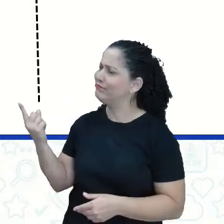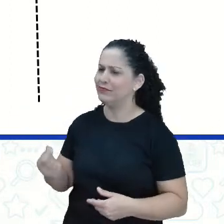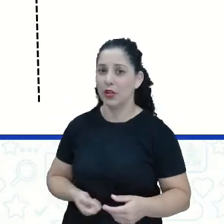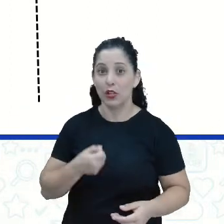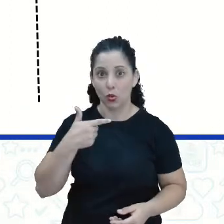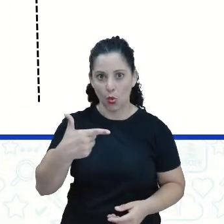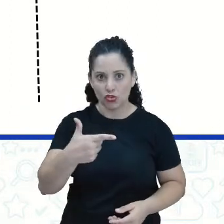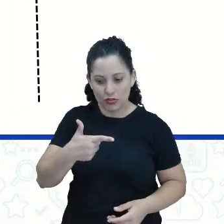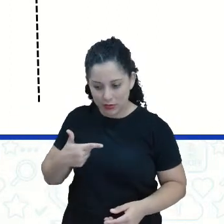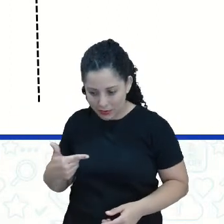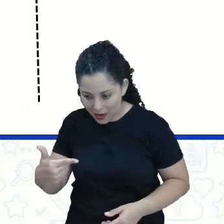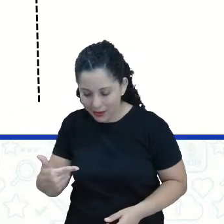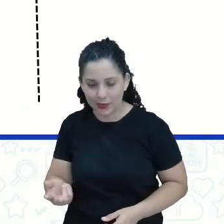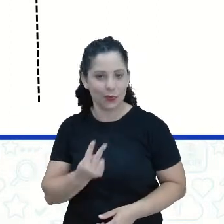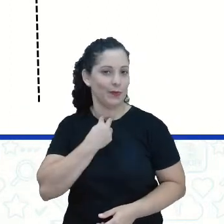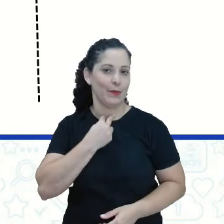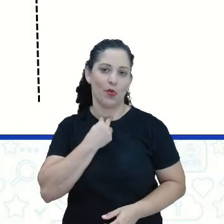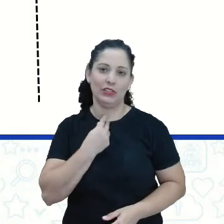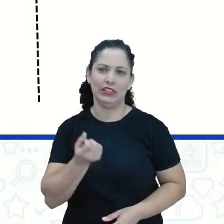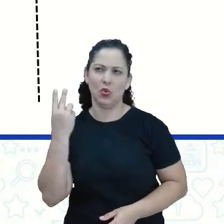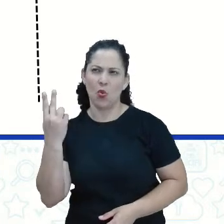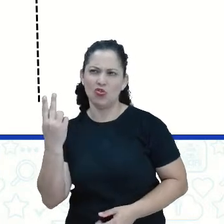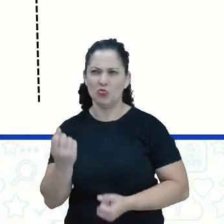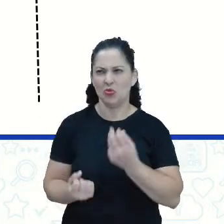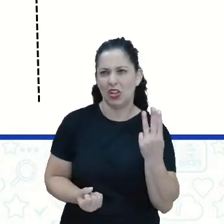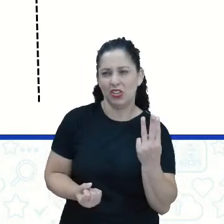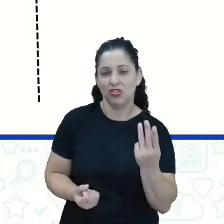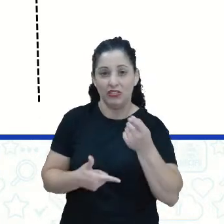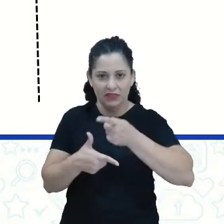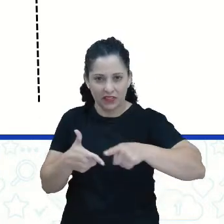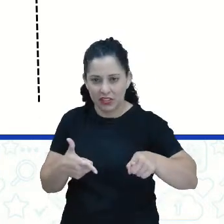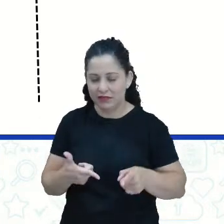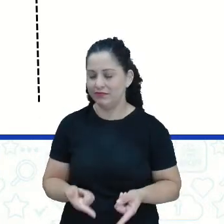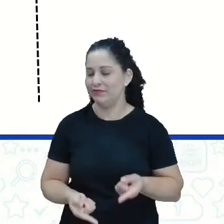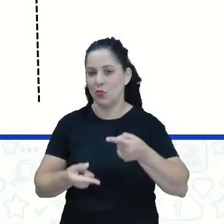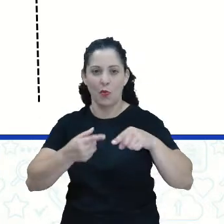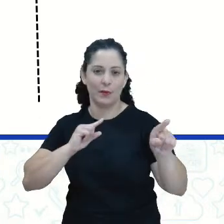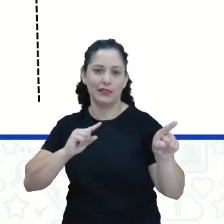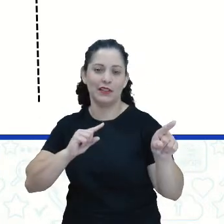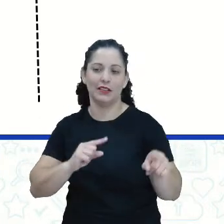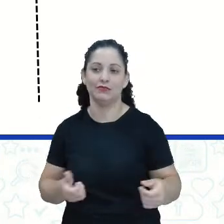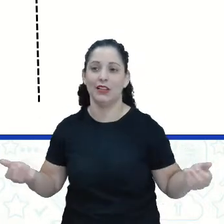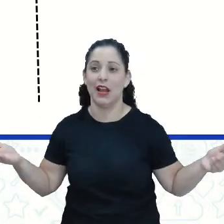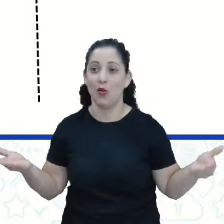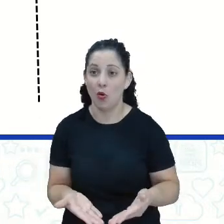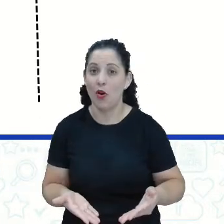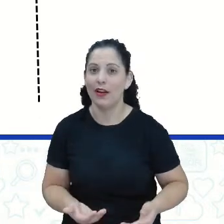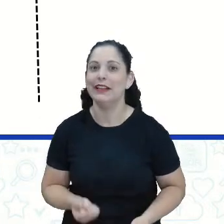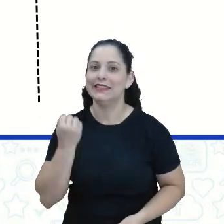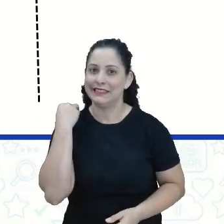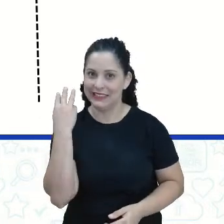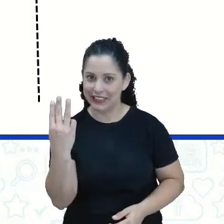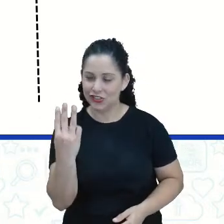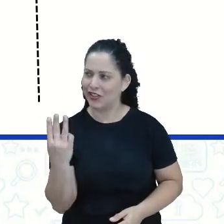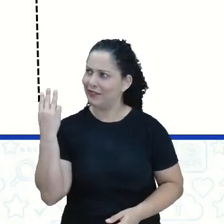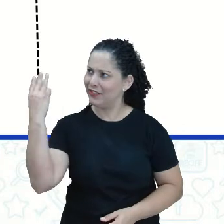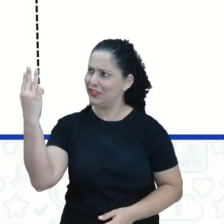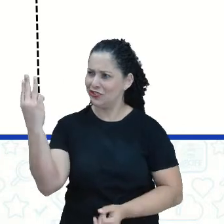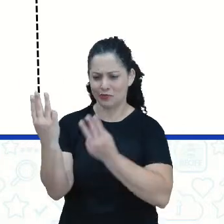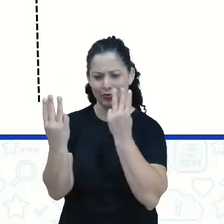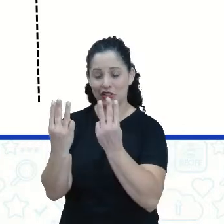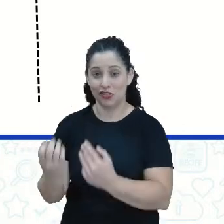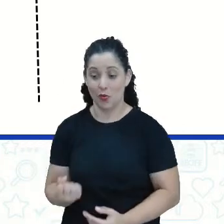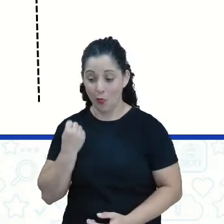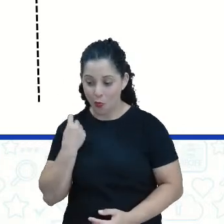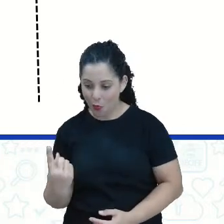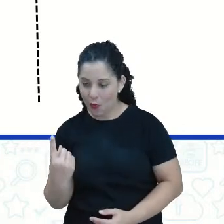2? Porque 2 não dá pra dividir por 3. Aí vai pro próximo primo, e o próximo primo é o número 3. Então, 3 dividido por 3